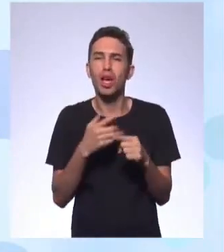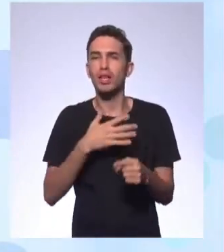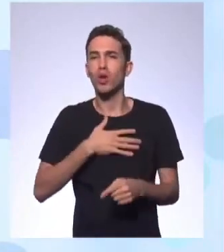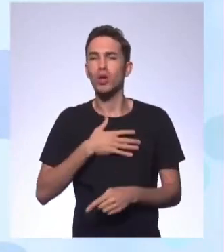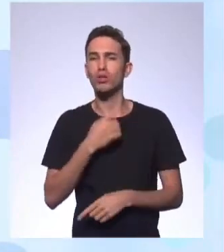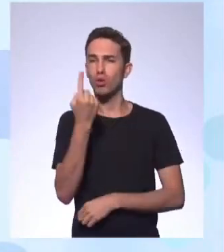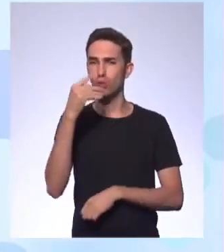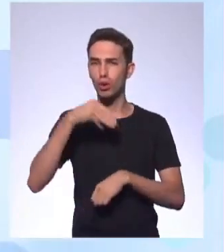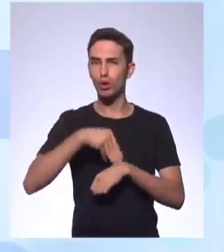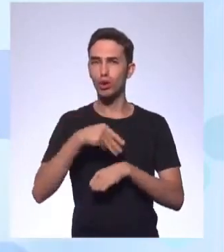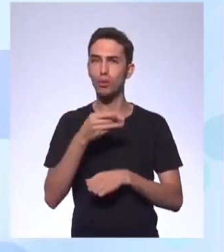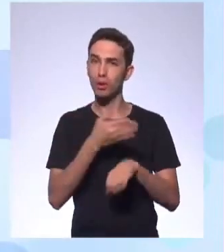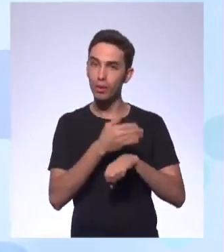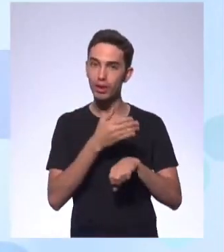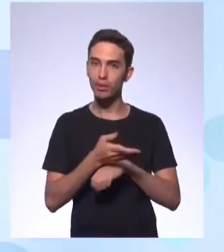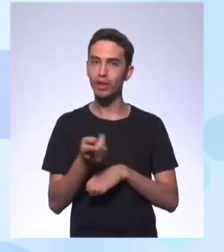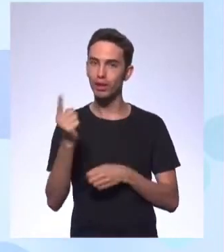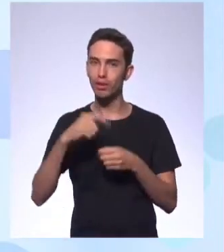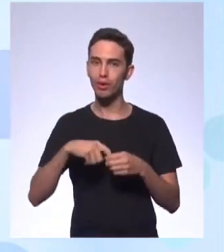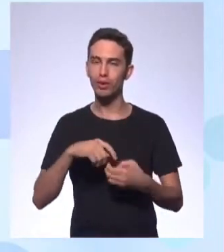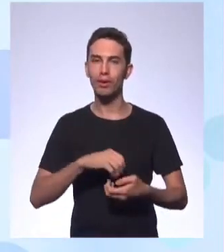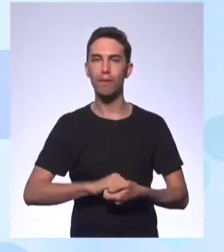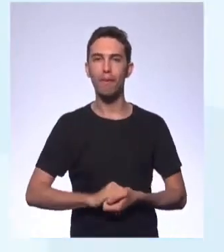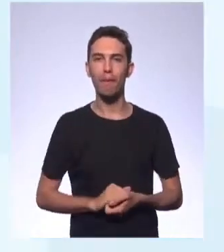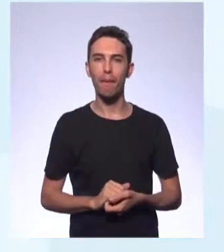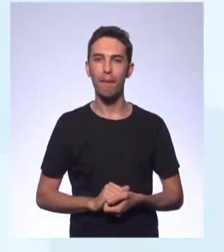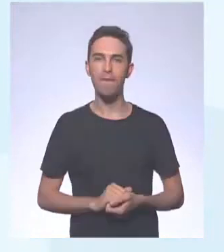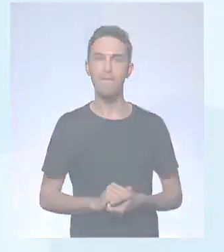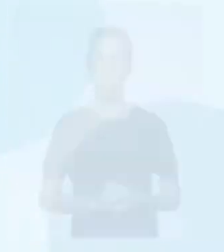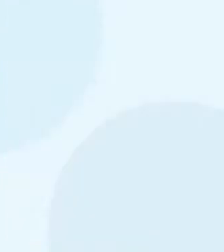Um minutinho para a sua participação e já voltamos.